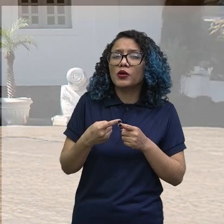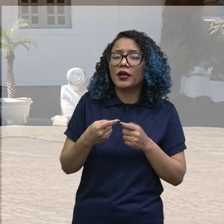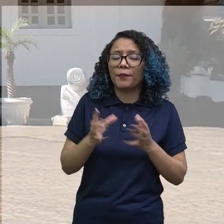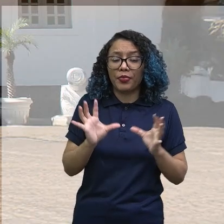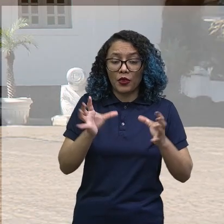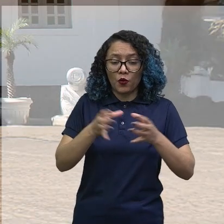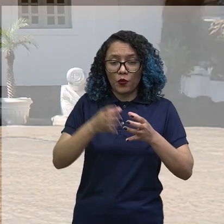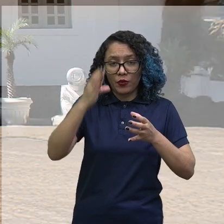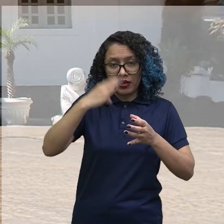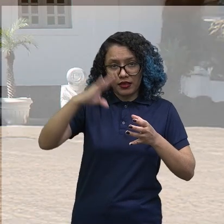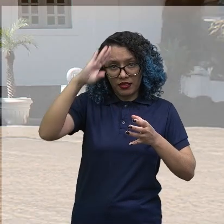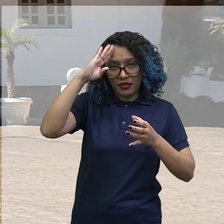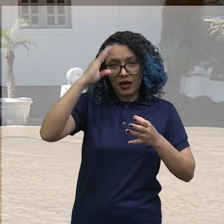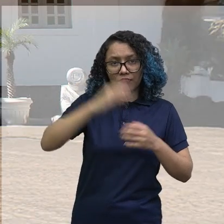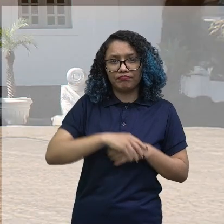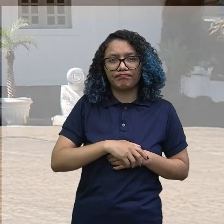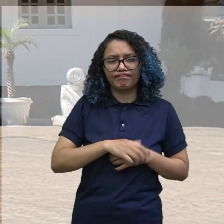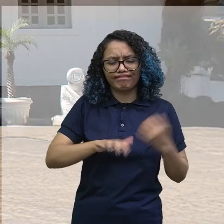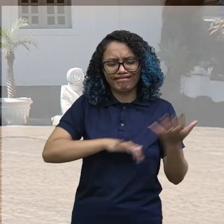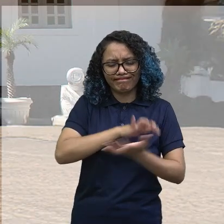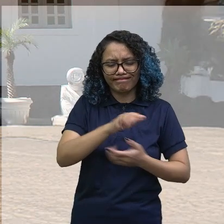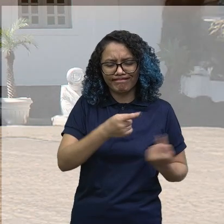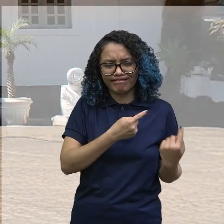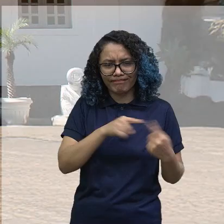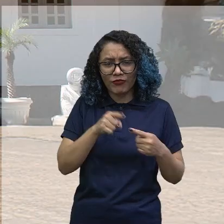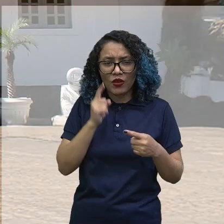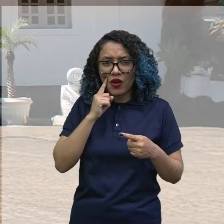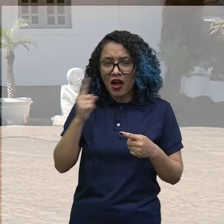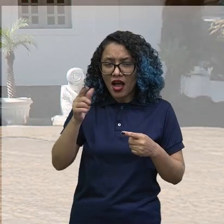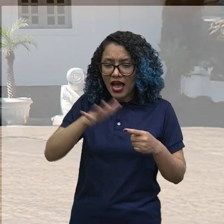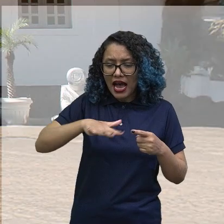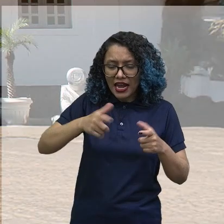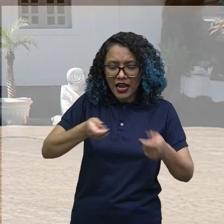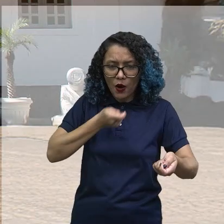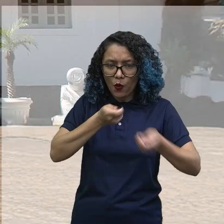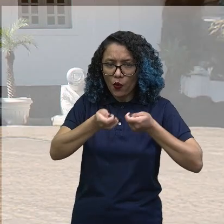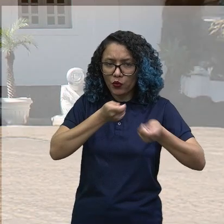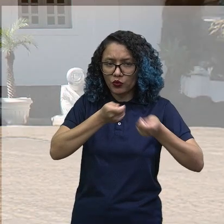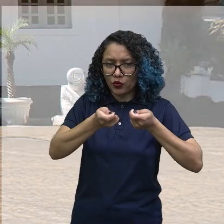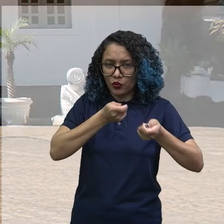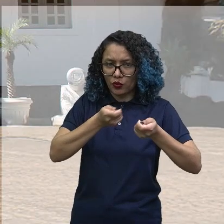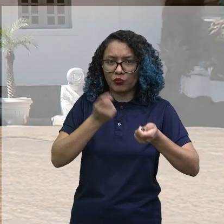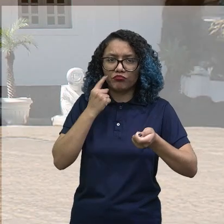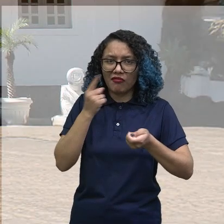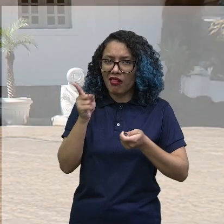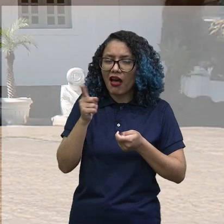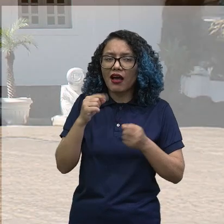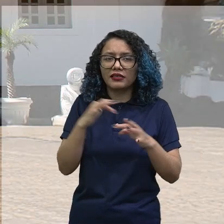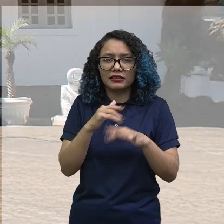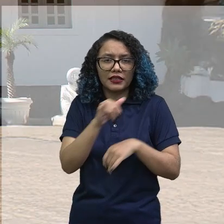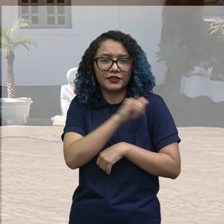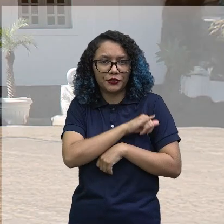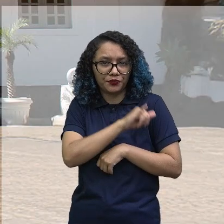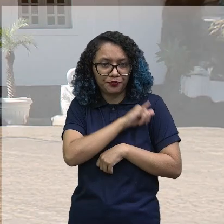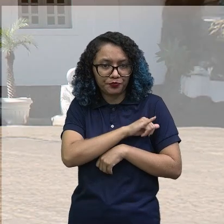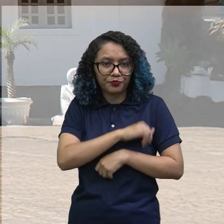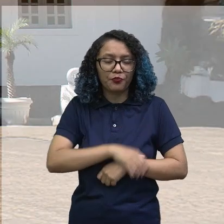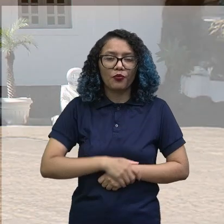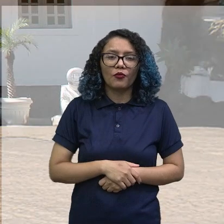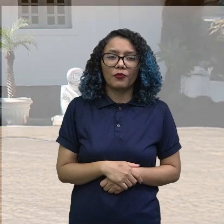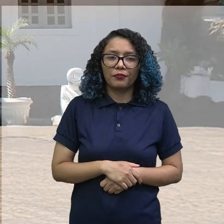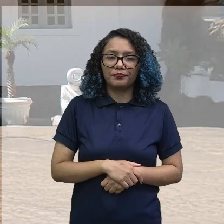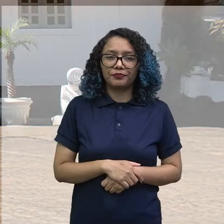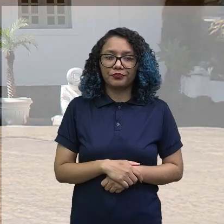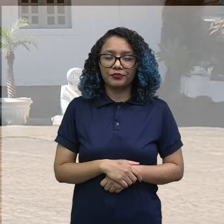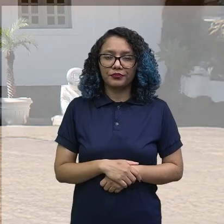militares se rebelou e tomou o Forte de Copacabana no Rio de Janeiro, né? A partir